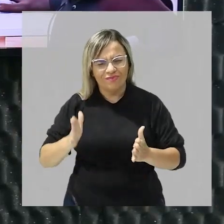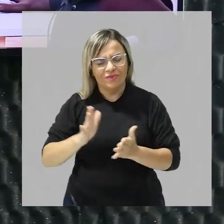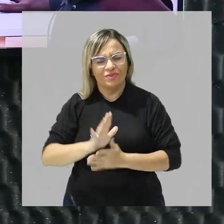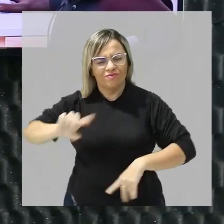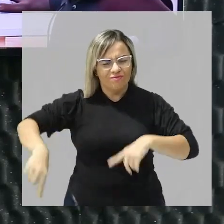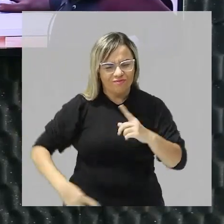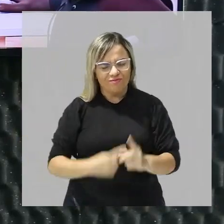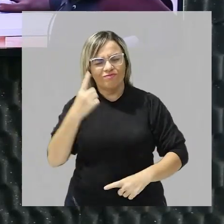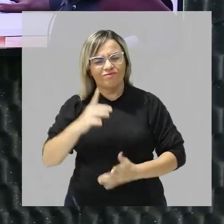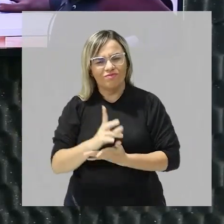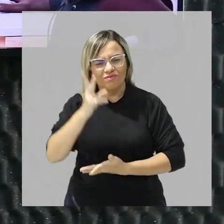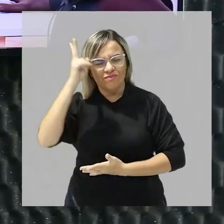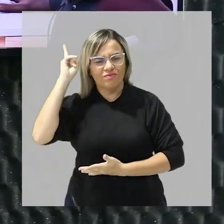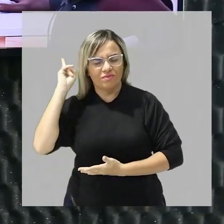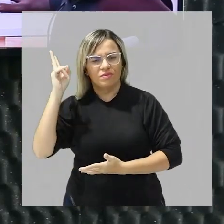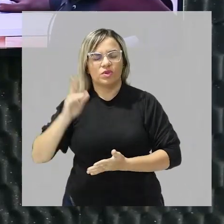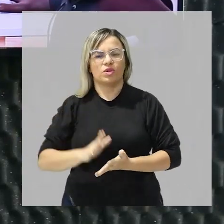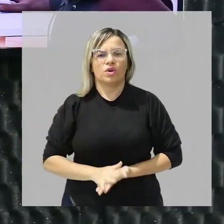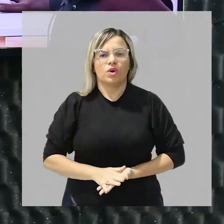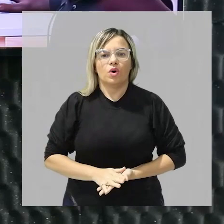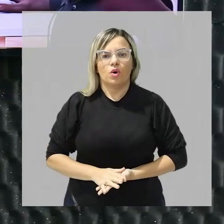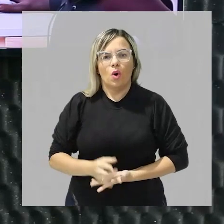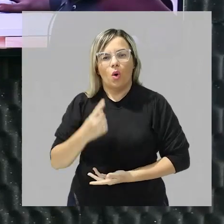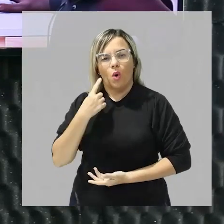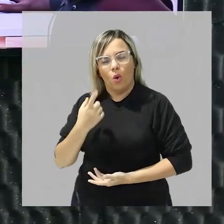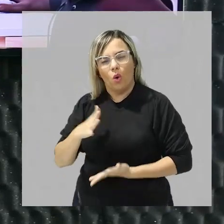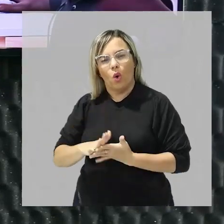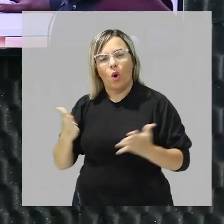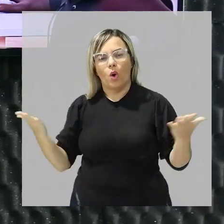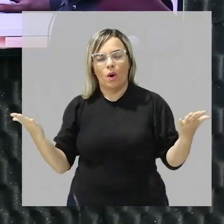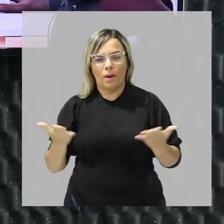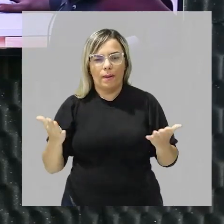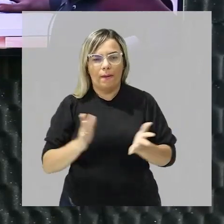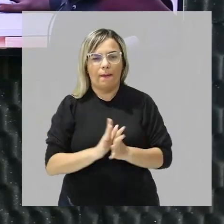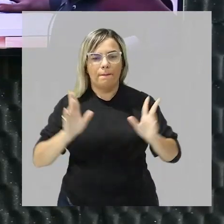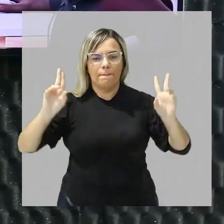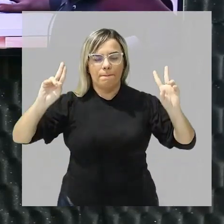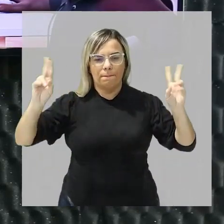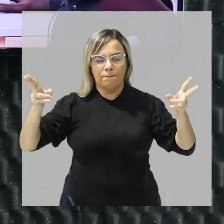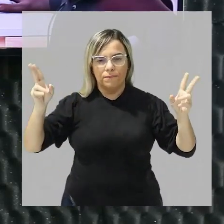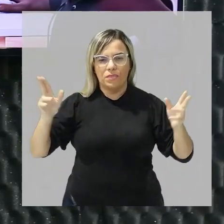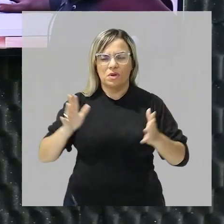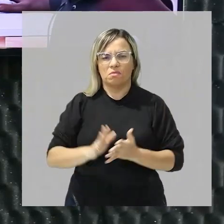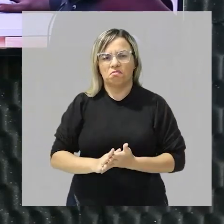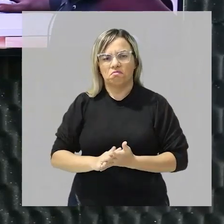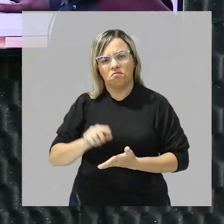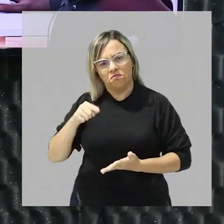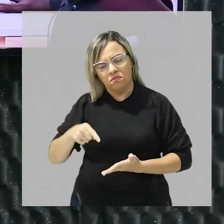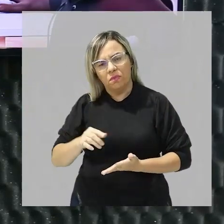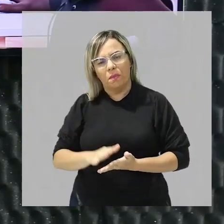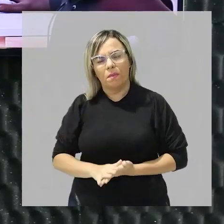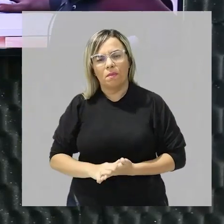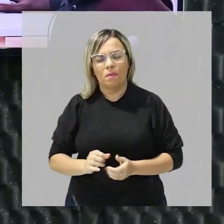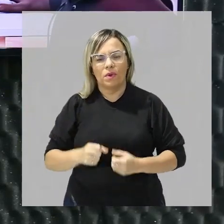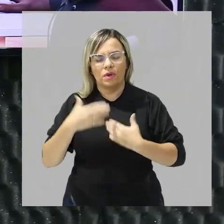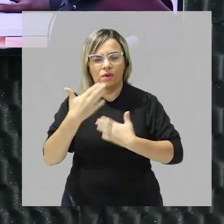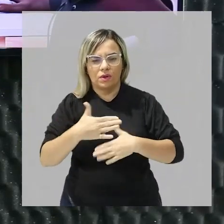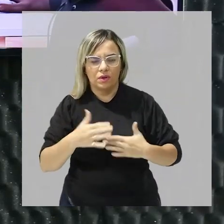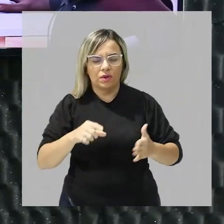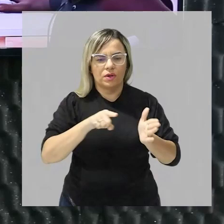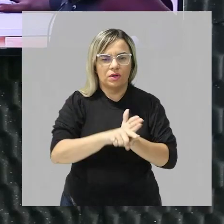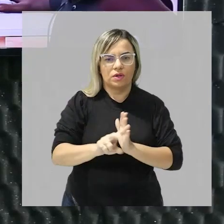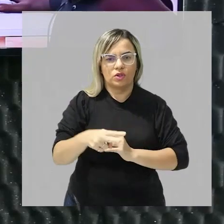à tua aprovação no vestibular. Então olha só, hoje eu vou tratar de um tema que costuma aparecer de vez em quando aí nesses